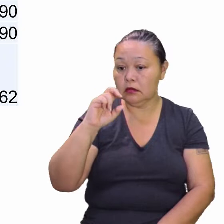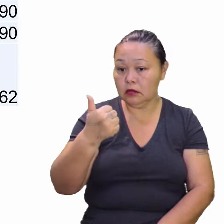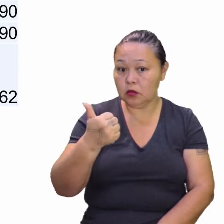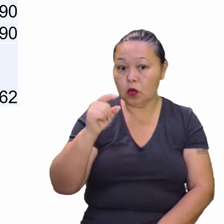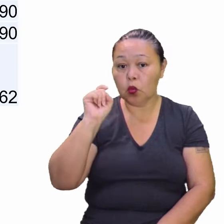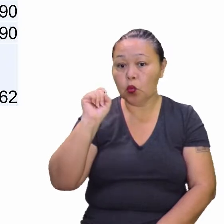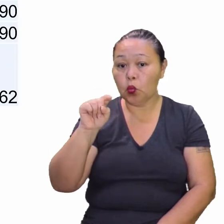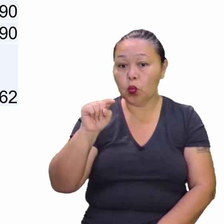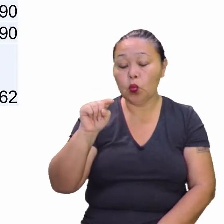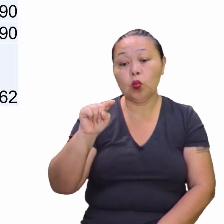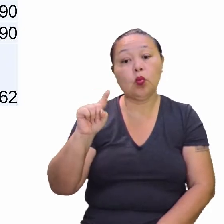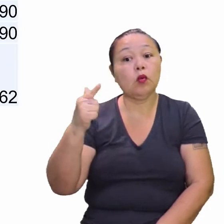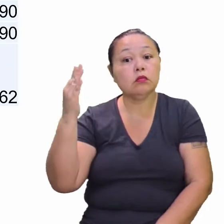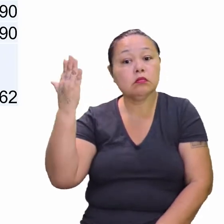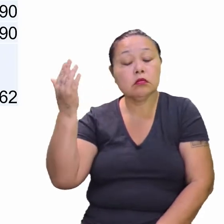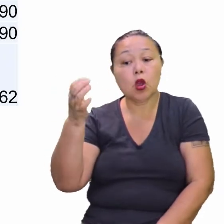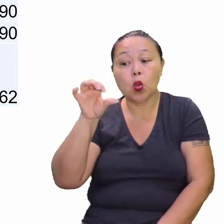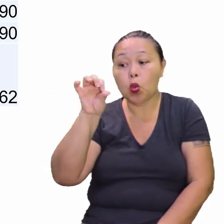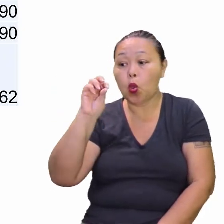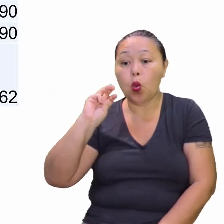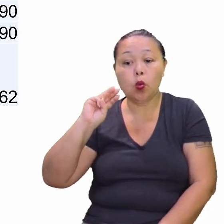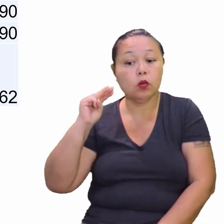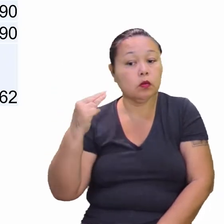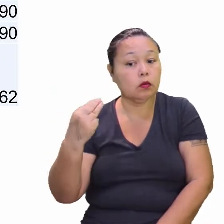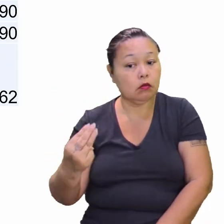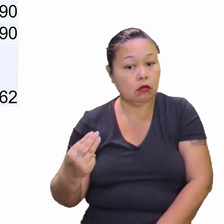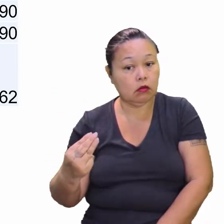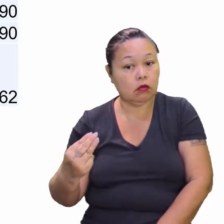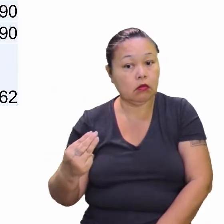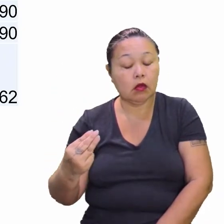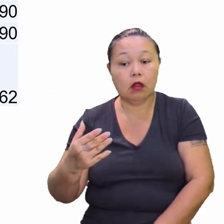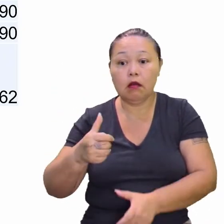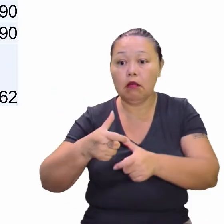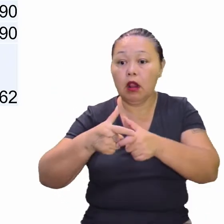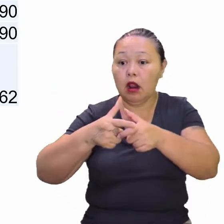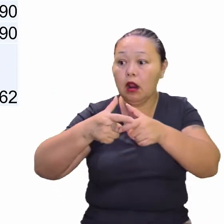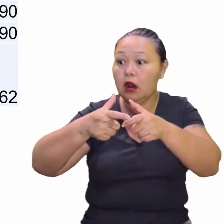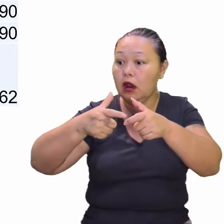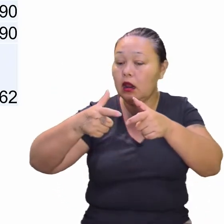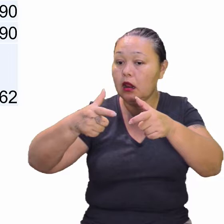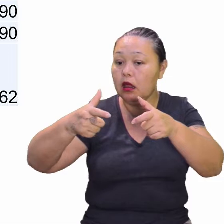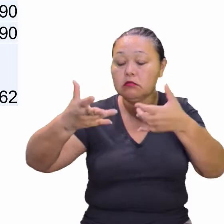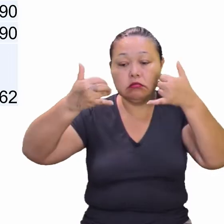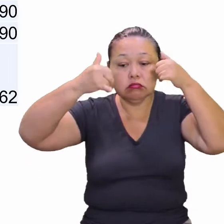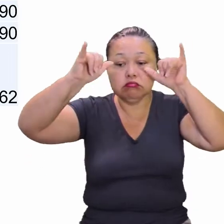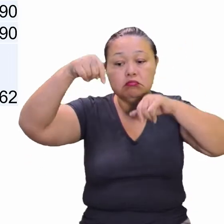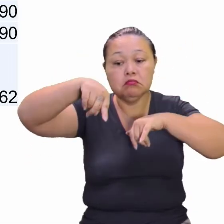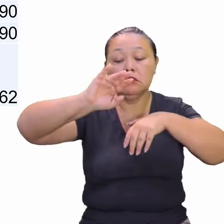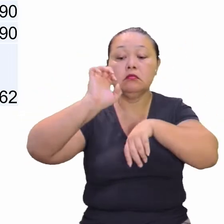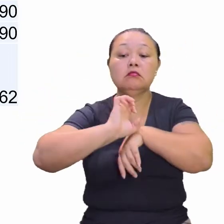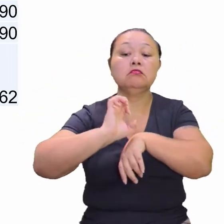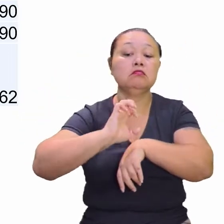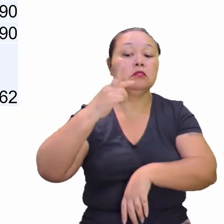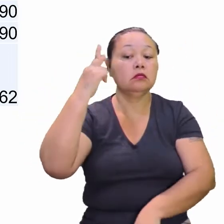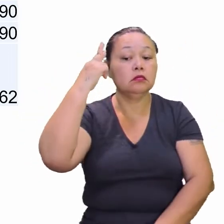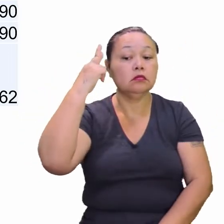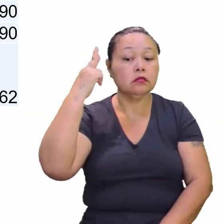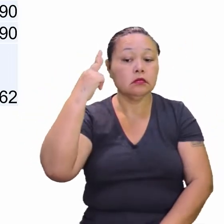2017, 9 milhões já. Crescimento aí, ó, impressionante dos bovinos aqui em